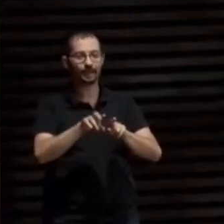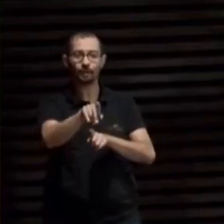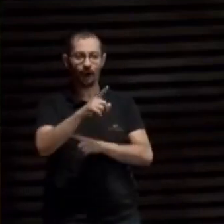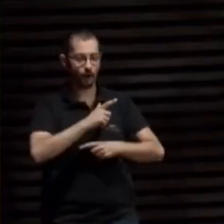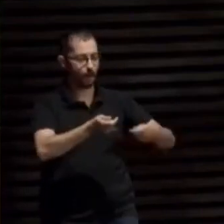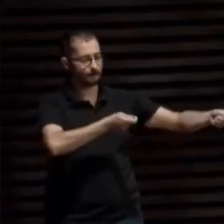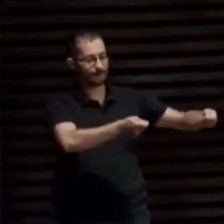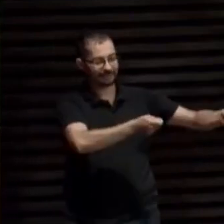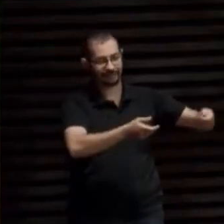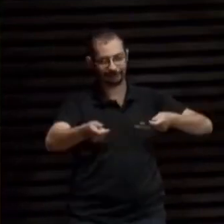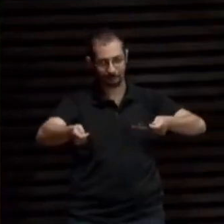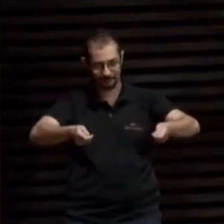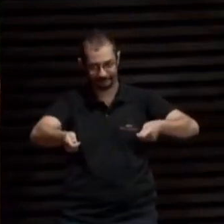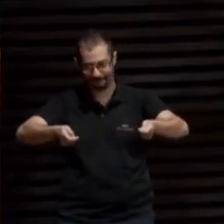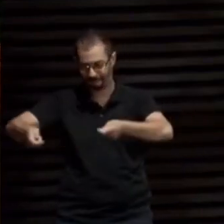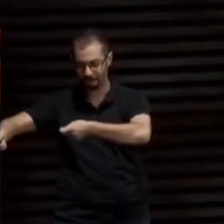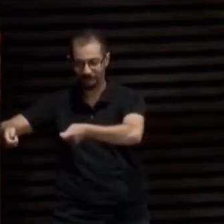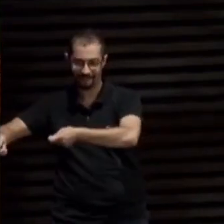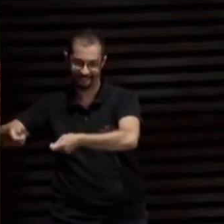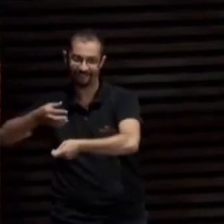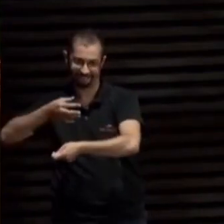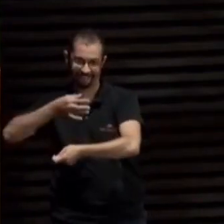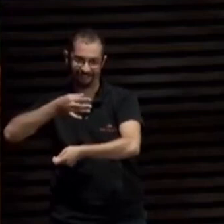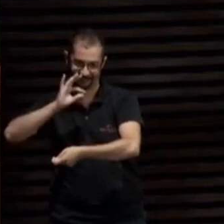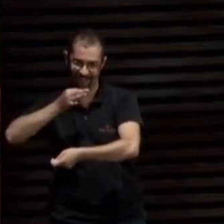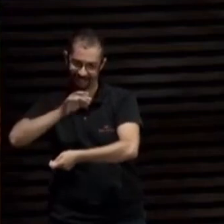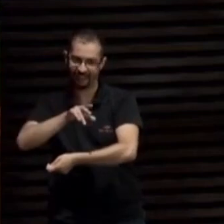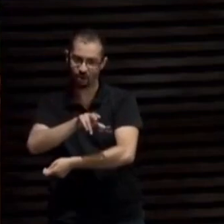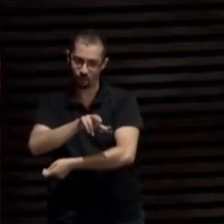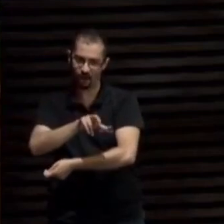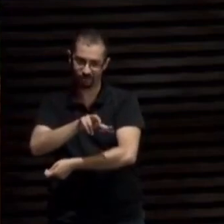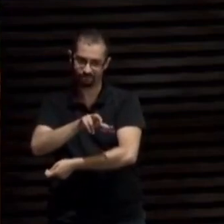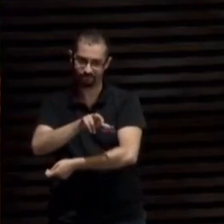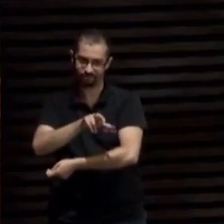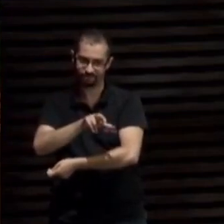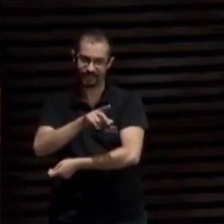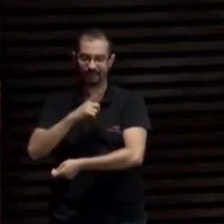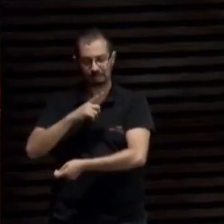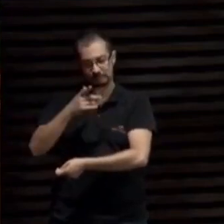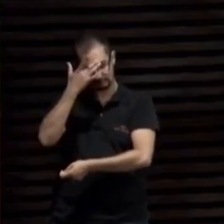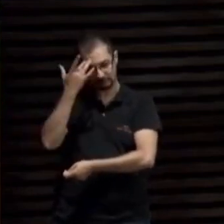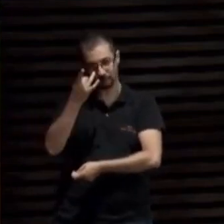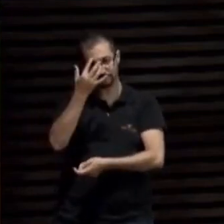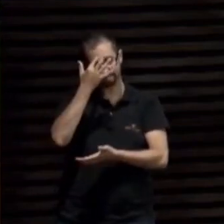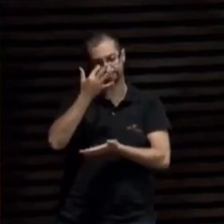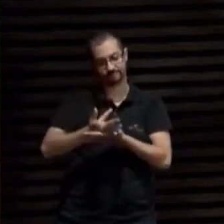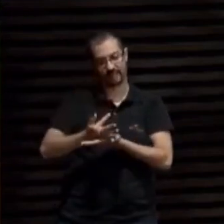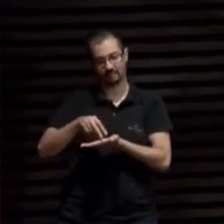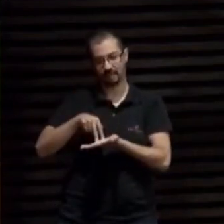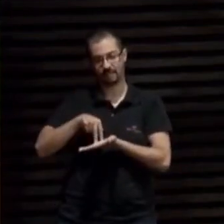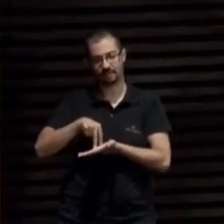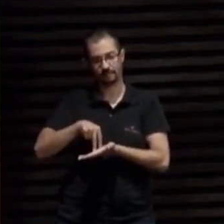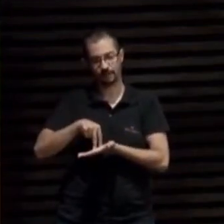peneira, peneirinha aquela de café mais ruinzinho, né? Essa